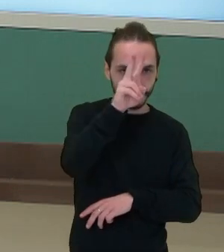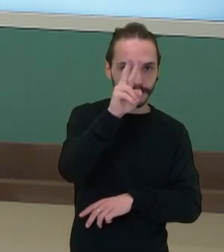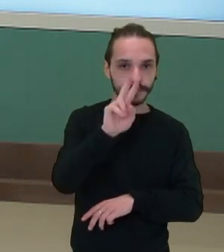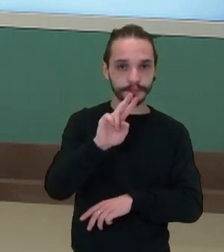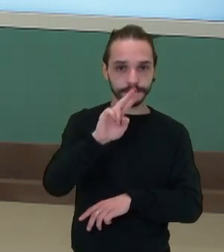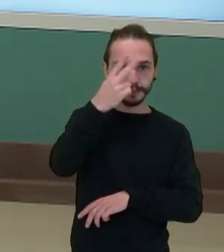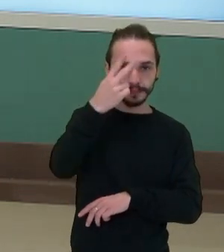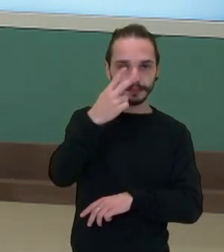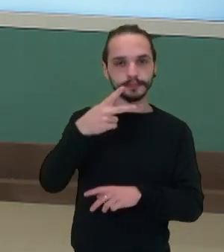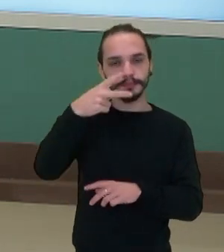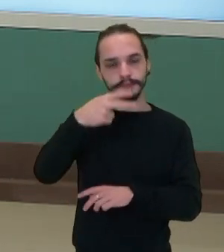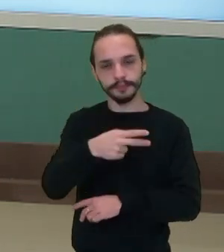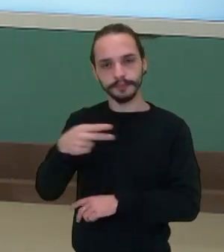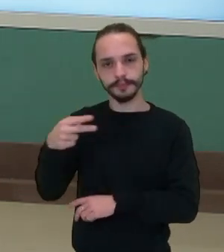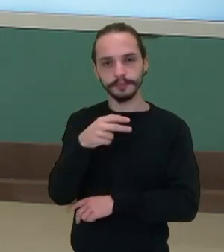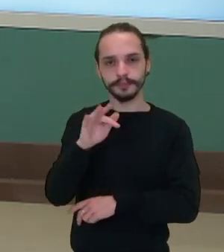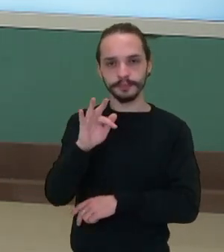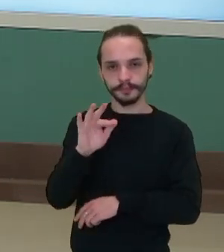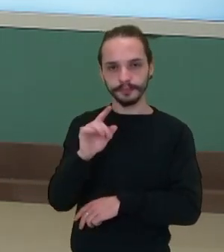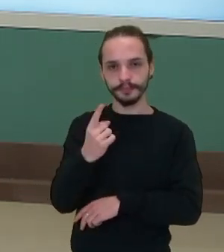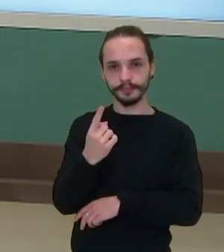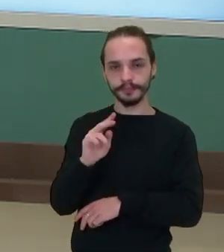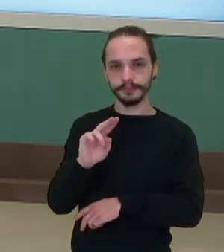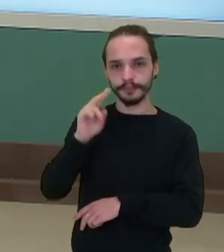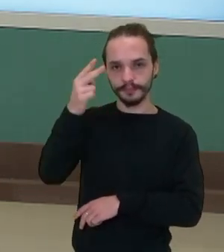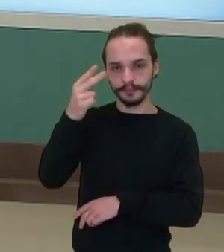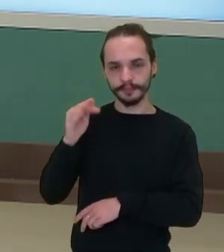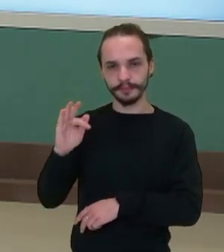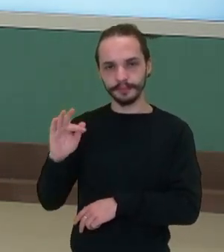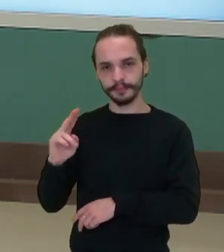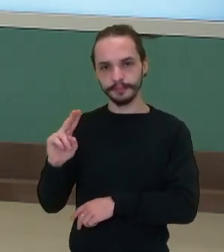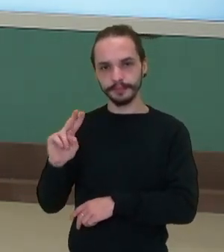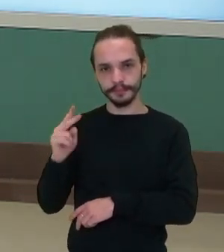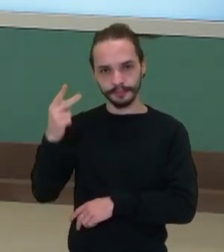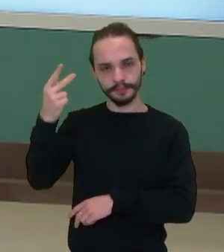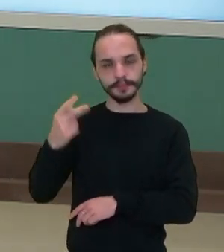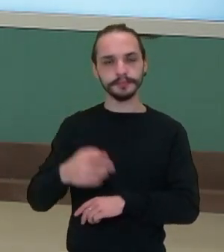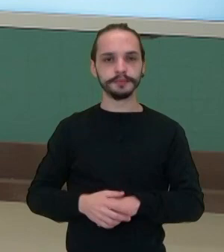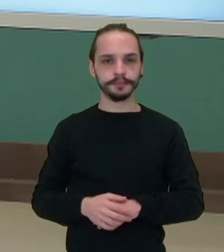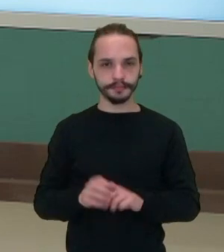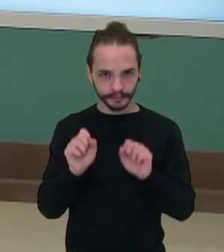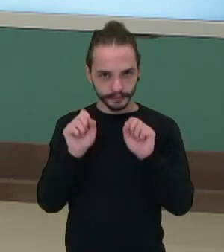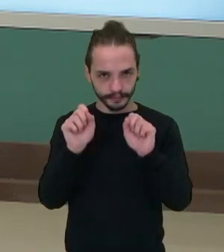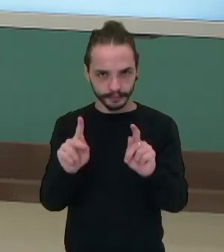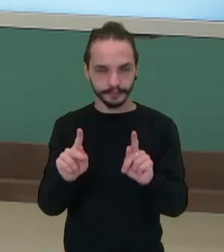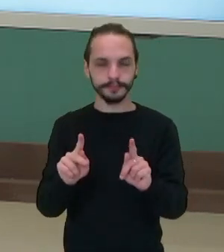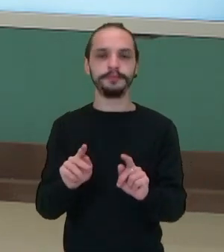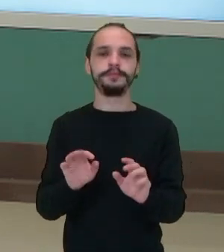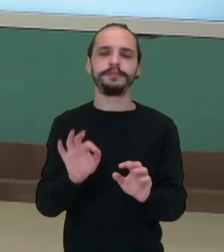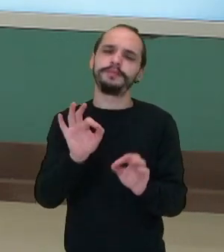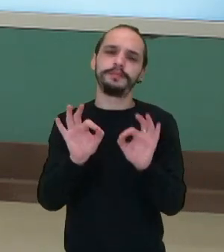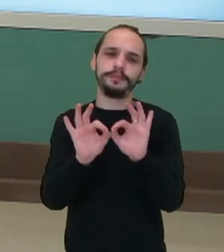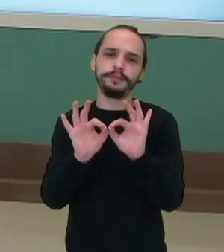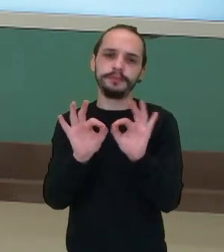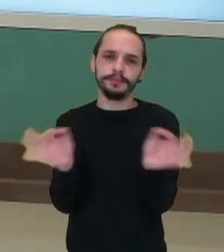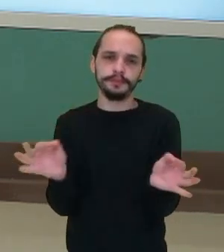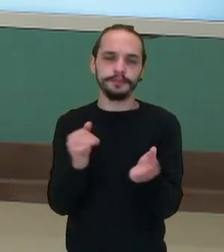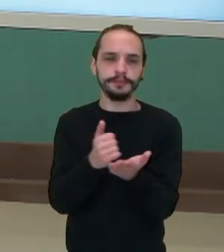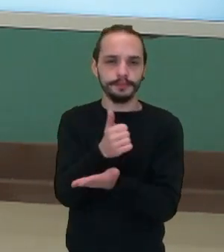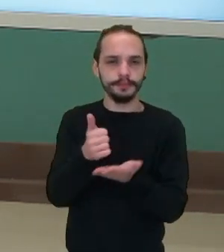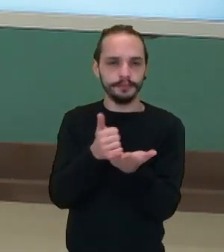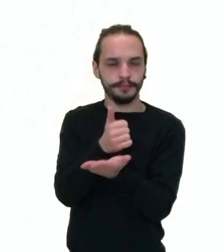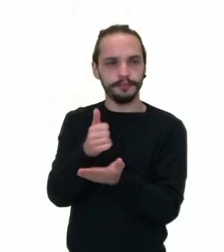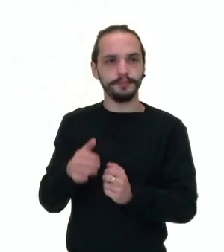F1 ao quadrado mais o F2 ao quadrado. Beleza? Tranquilo? Esse aqui é o nosso arroz e feijão. Vou dar mais